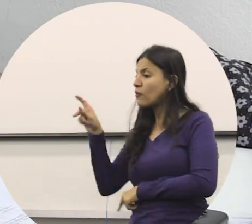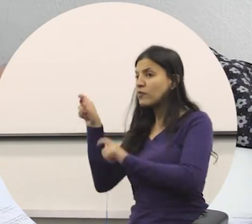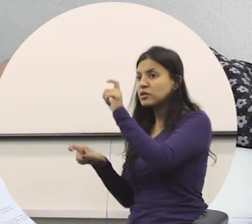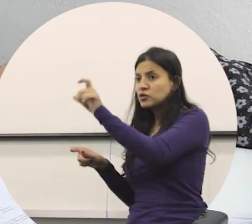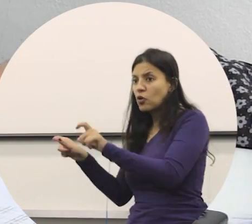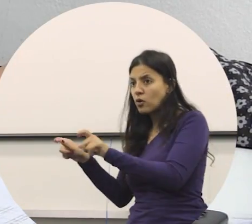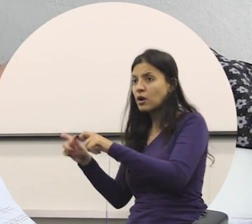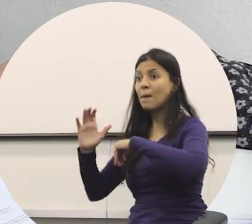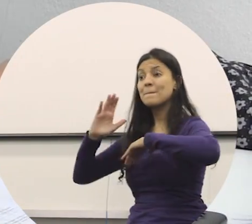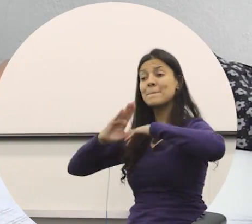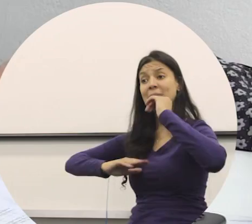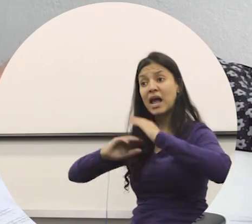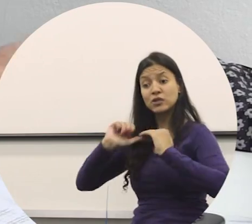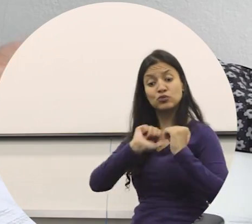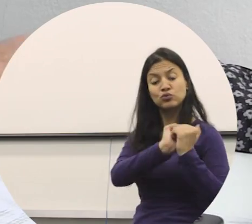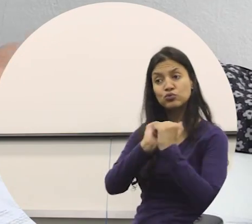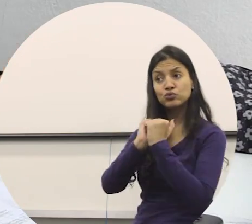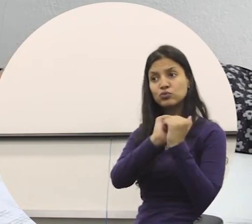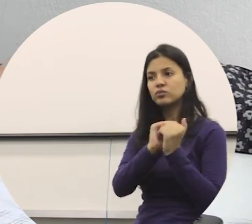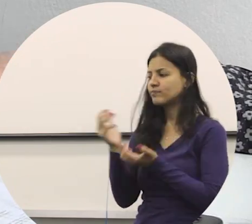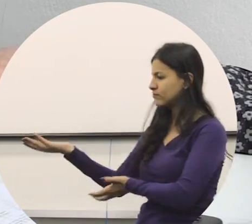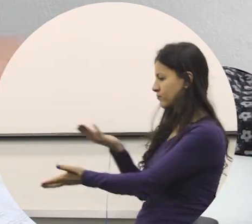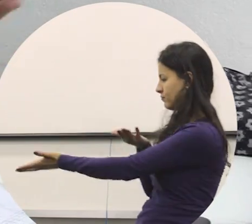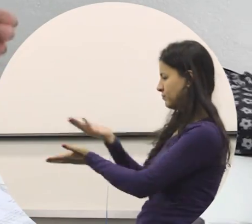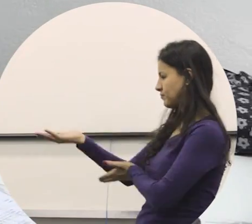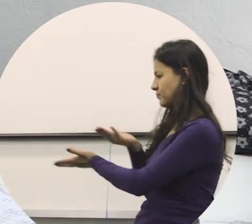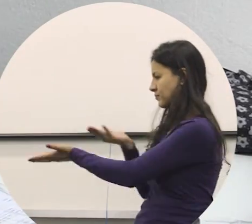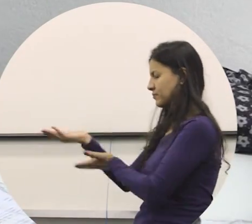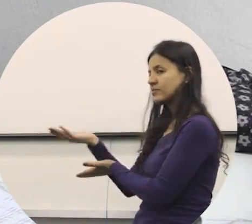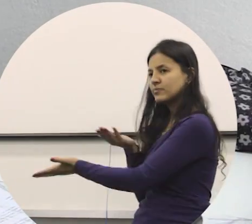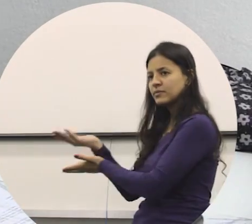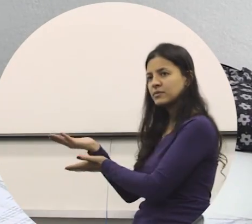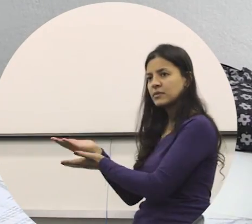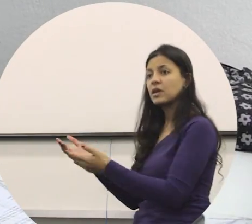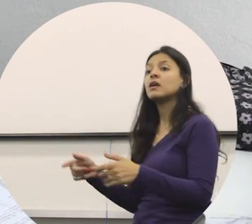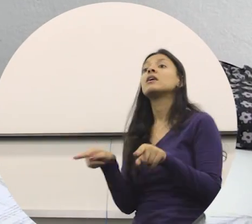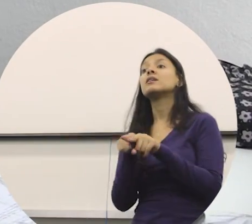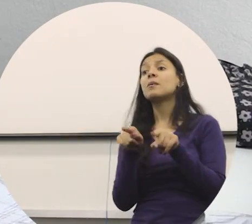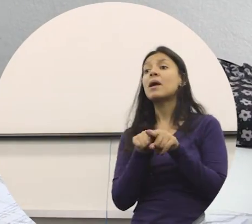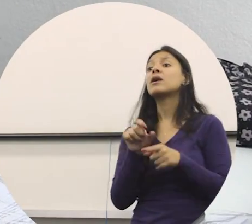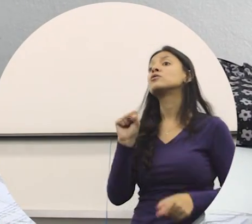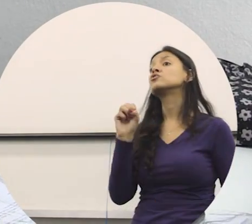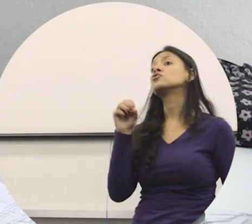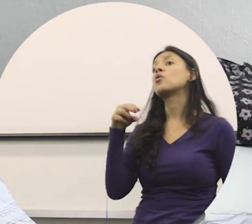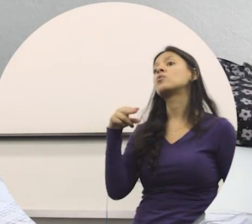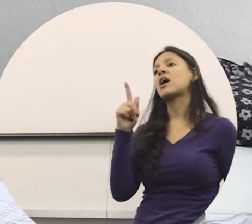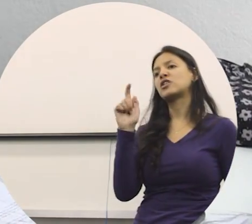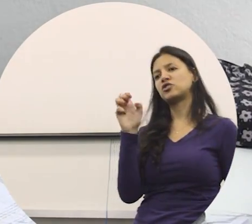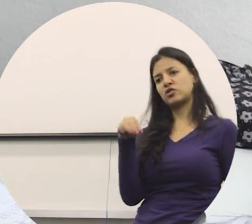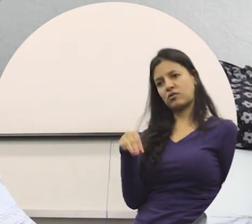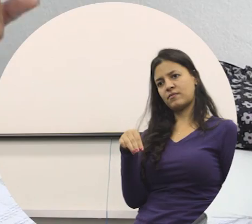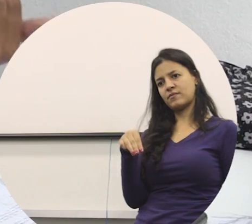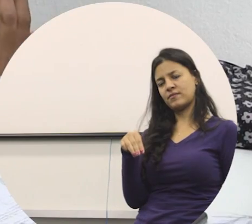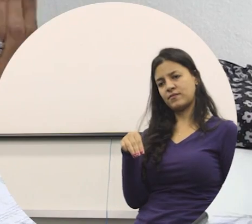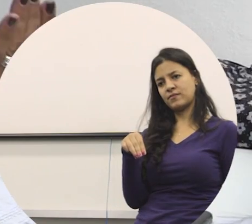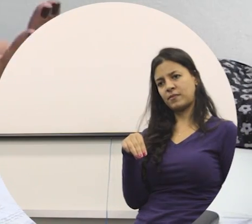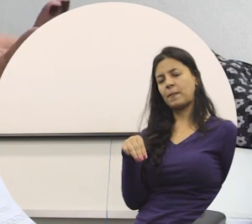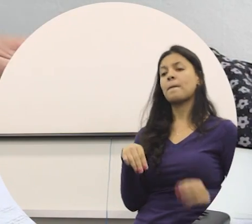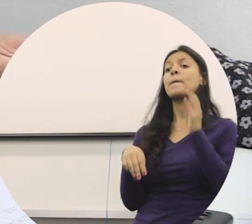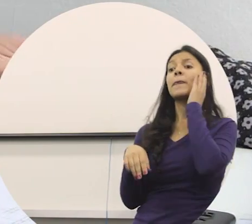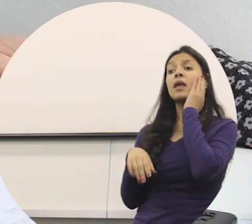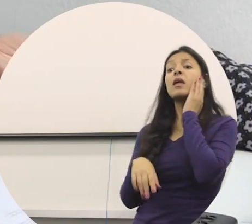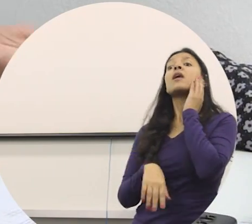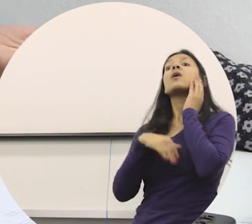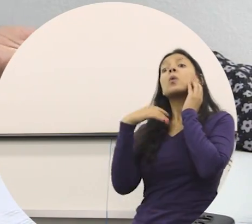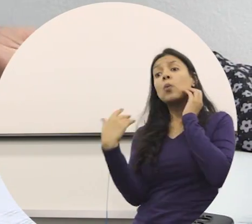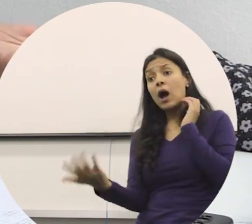na prática com a ciclo alfabetização, e esse processo de sondagem. Que tipo de criança, qual é o nível